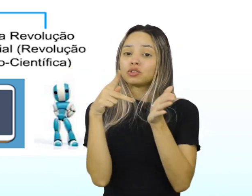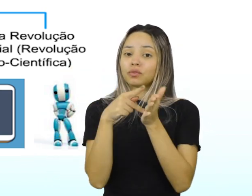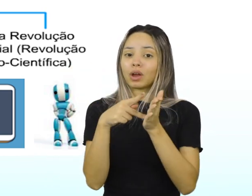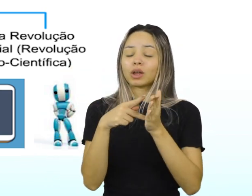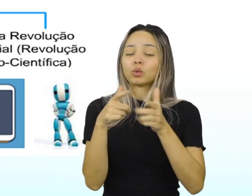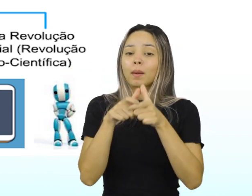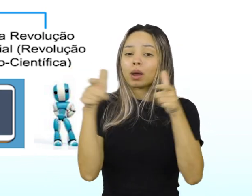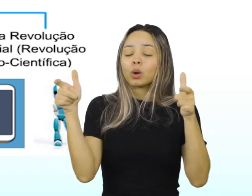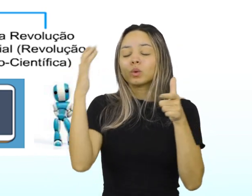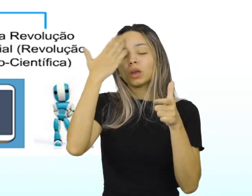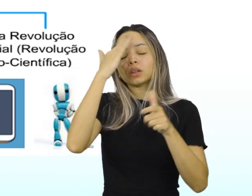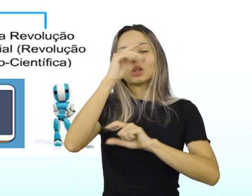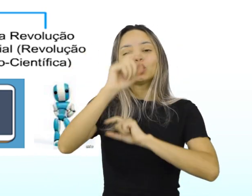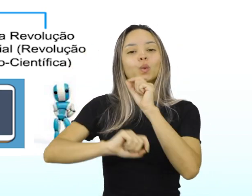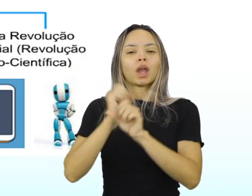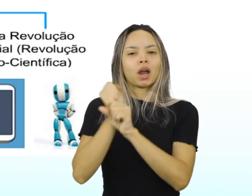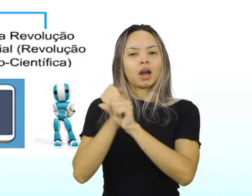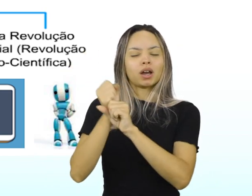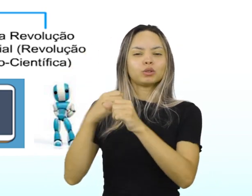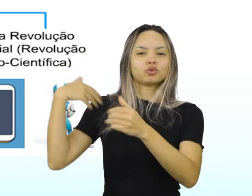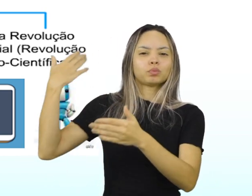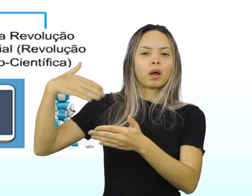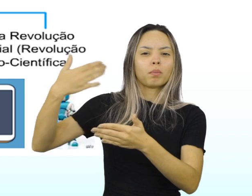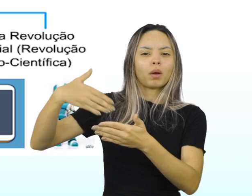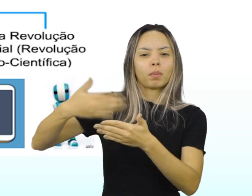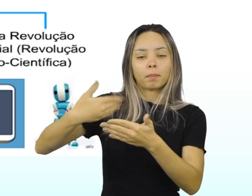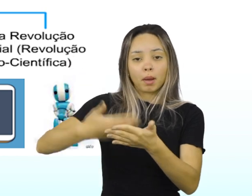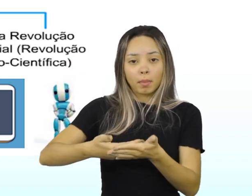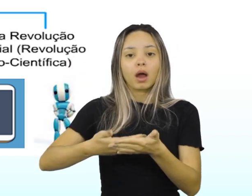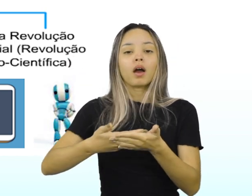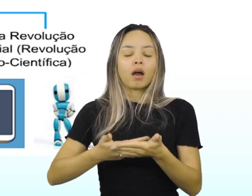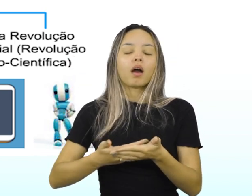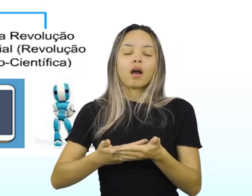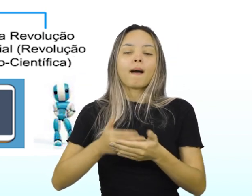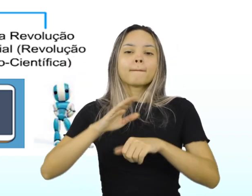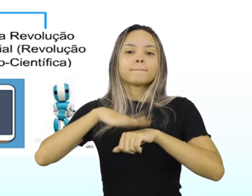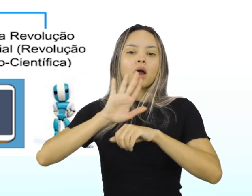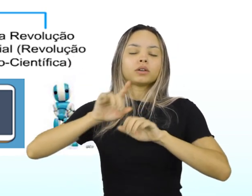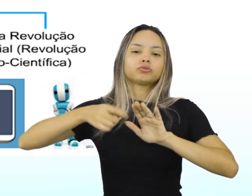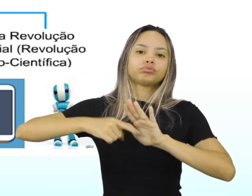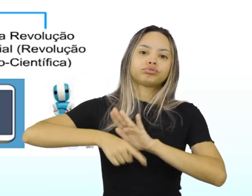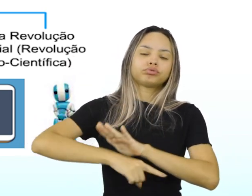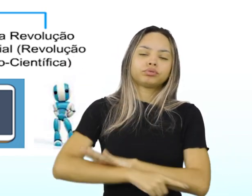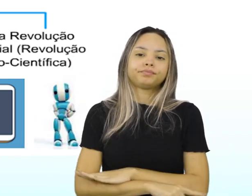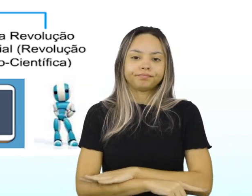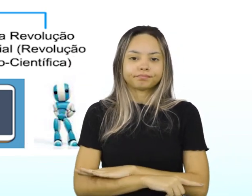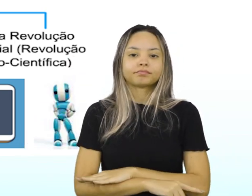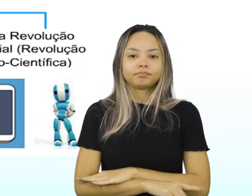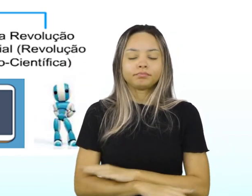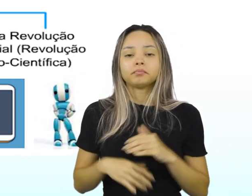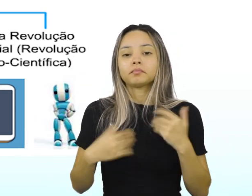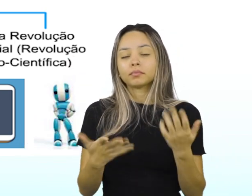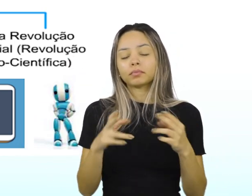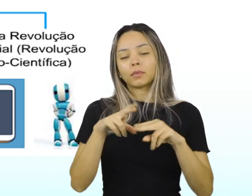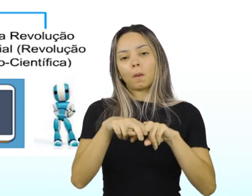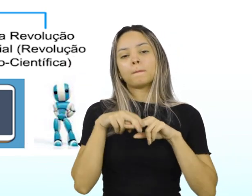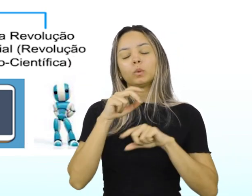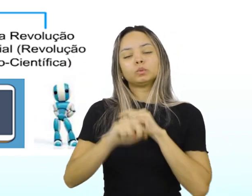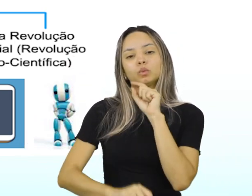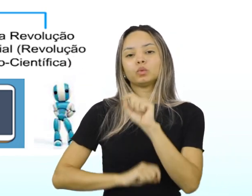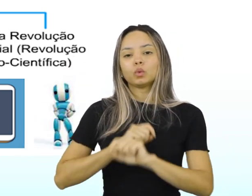seguinte: nos últimos anos, o processo de globalização ele vem se intensificando. E isso,